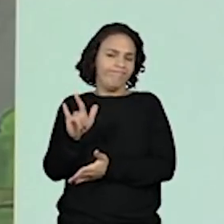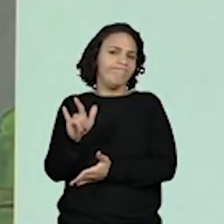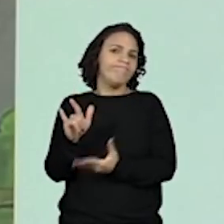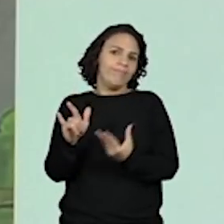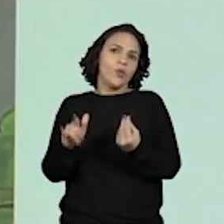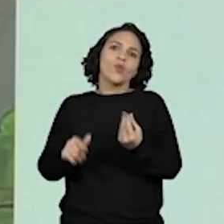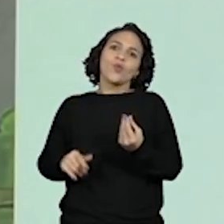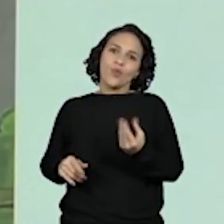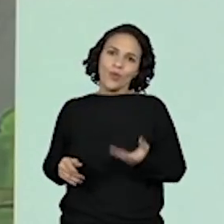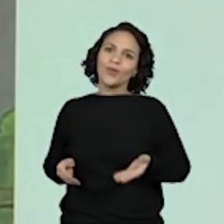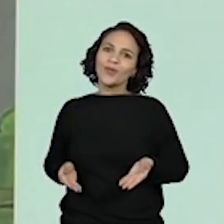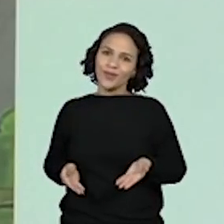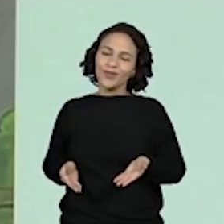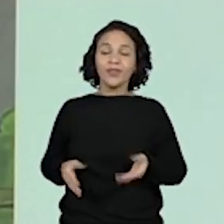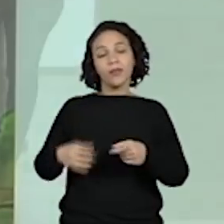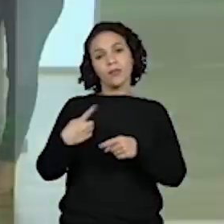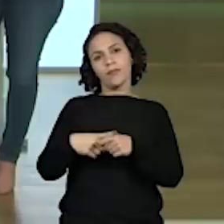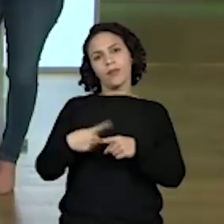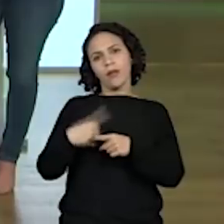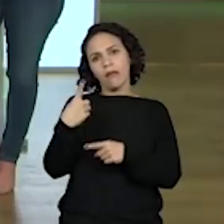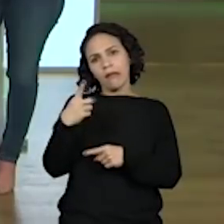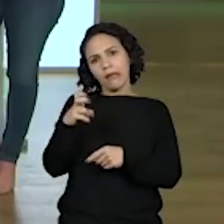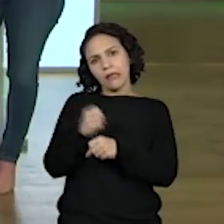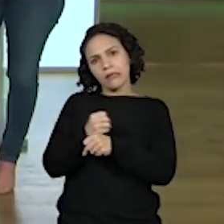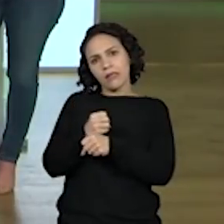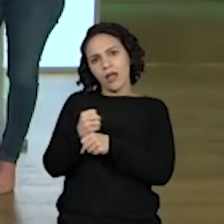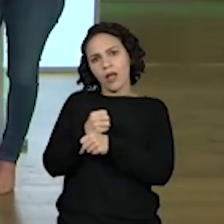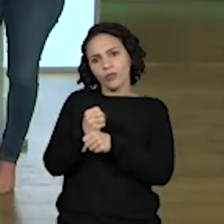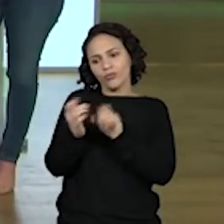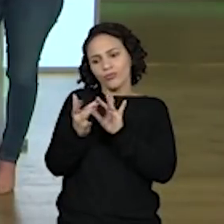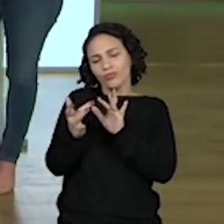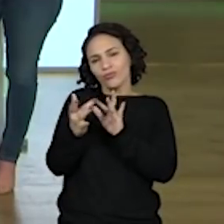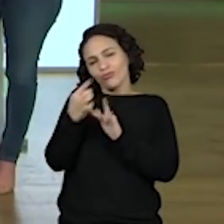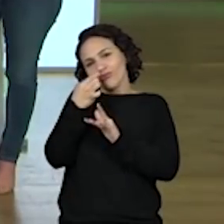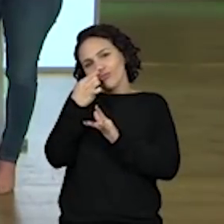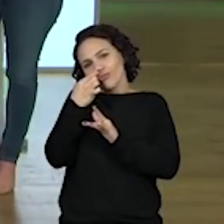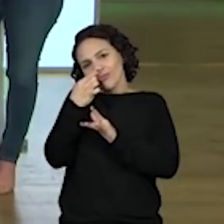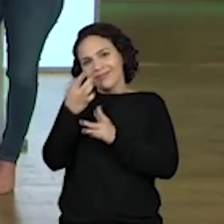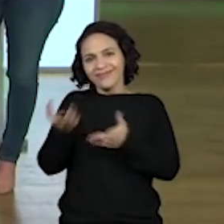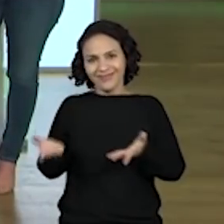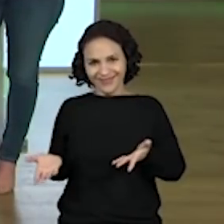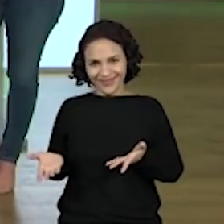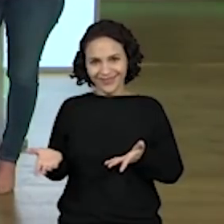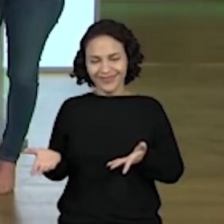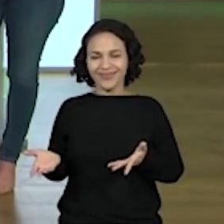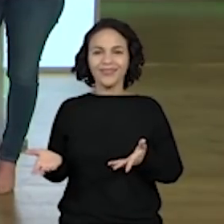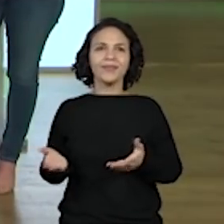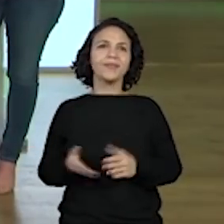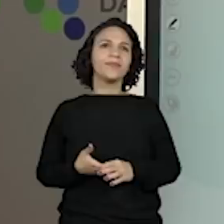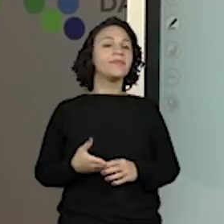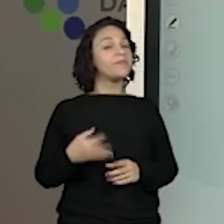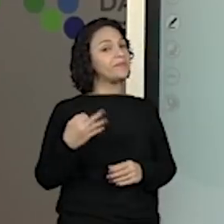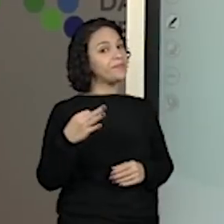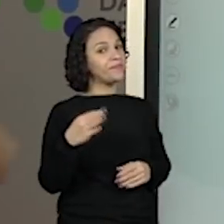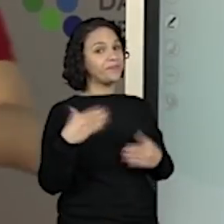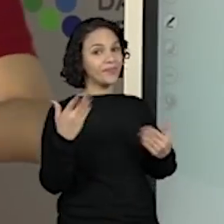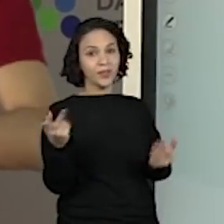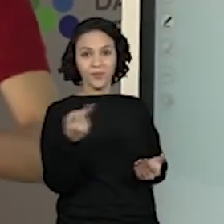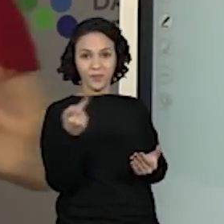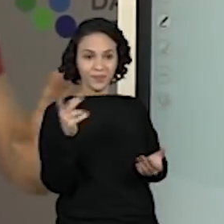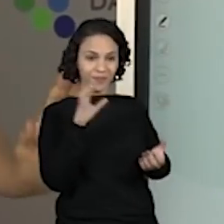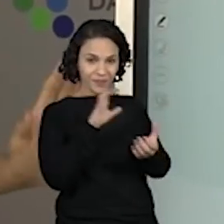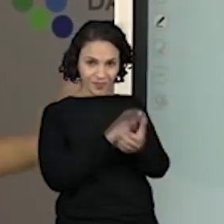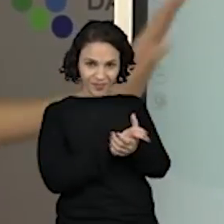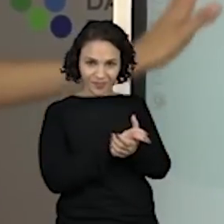certeza. Deveria amá-los. Afinal, viveram 15 anos juntos, né? Pois é. Então, o casal de pescadores